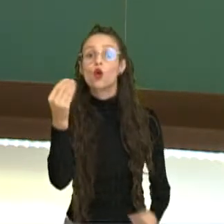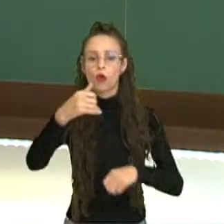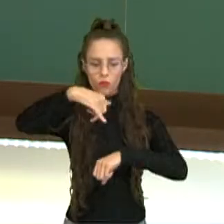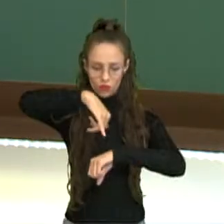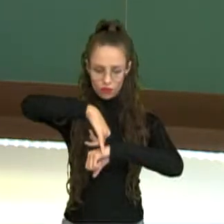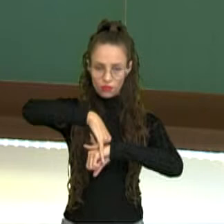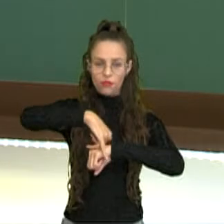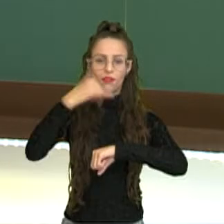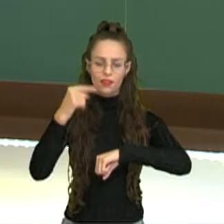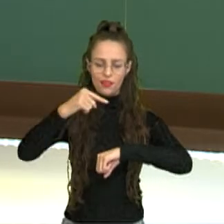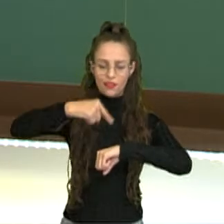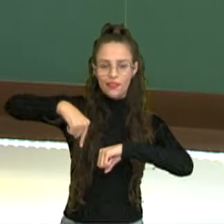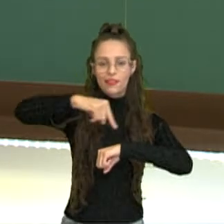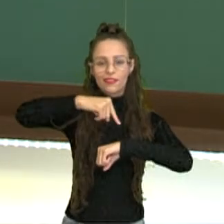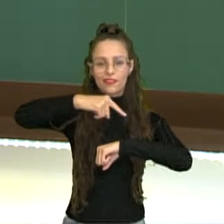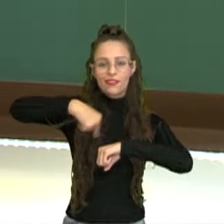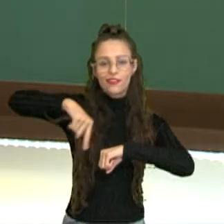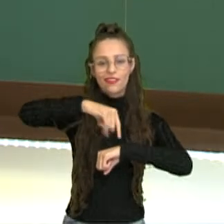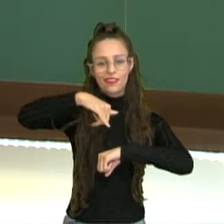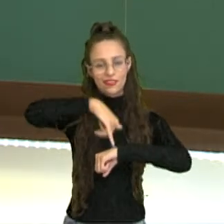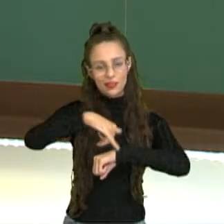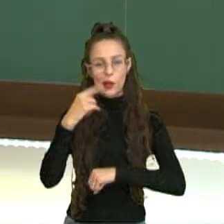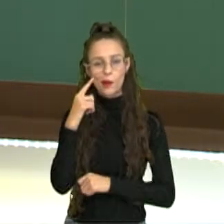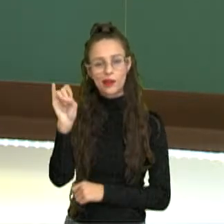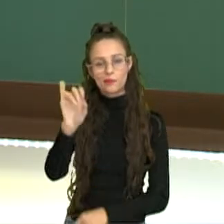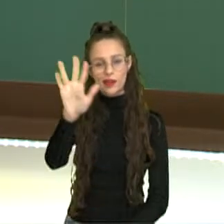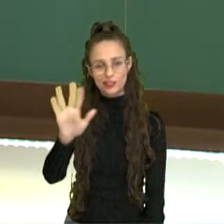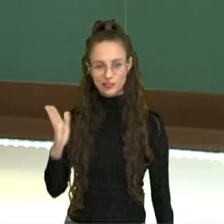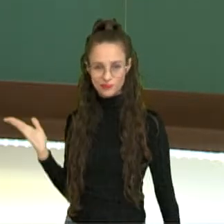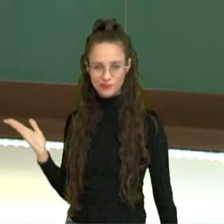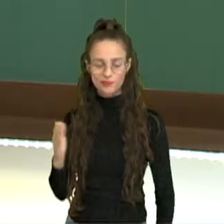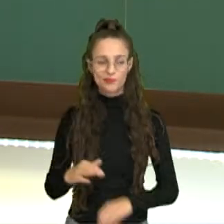telefone fixo. Coloquei aqui na iconografia para você lembrar.